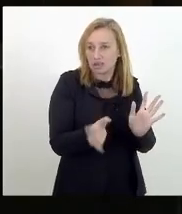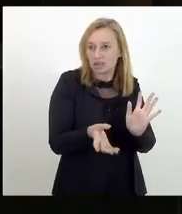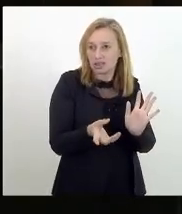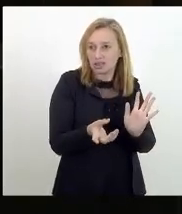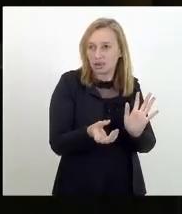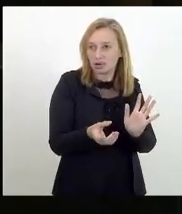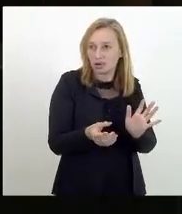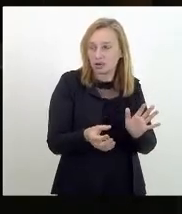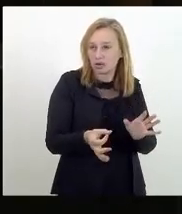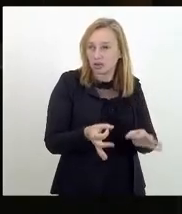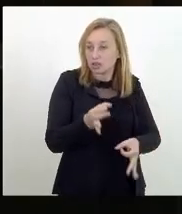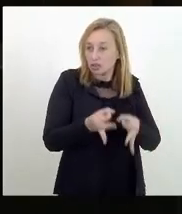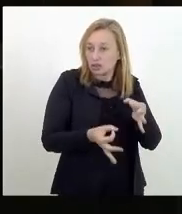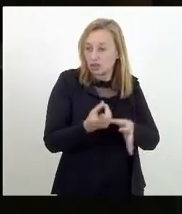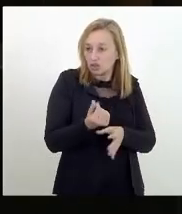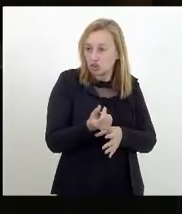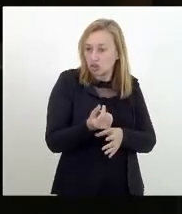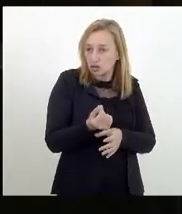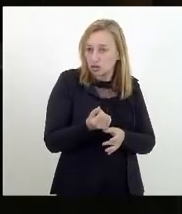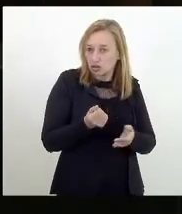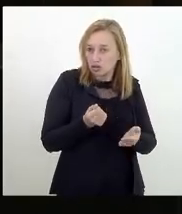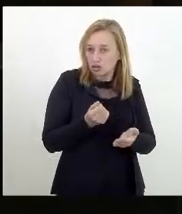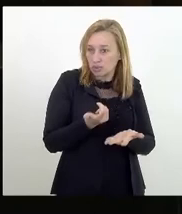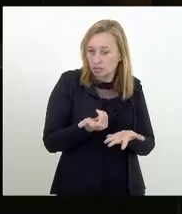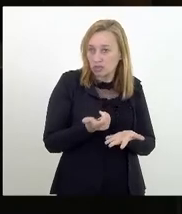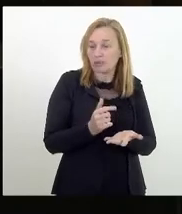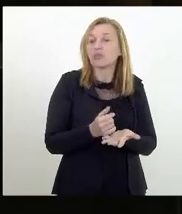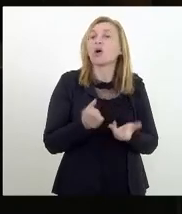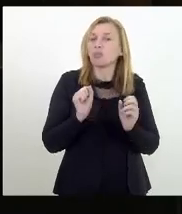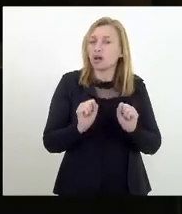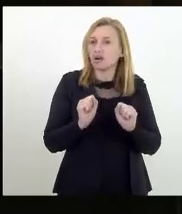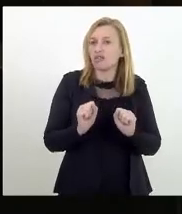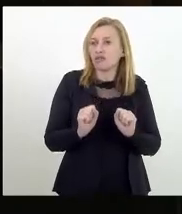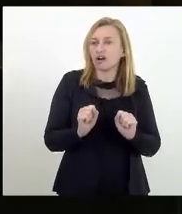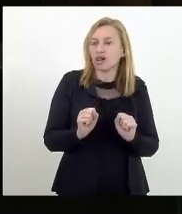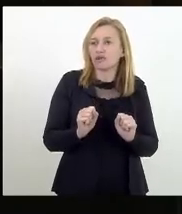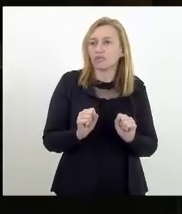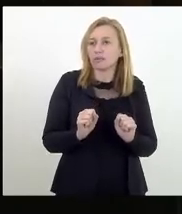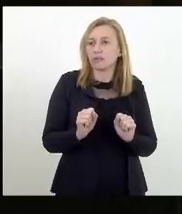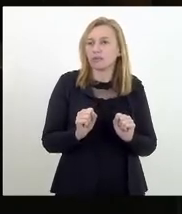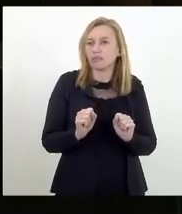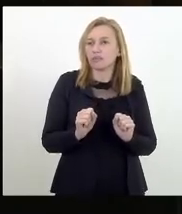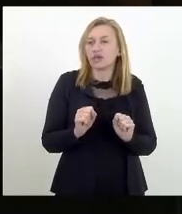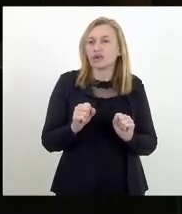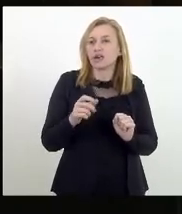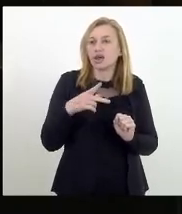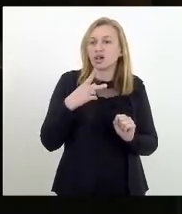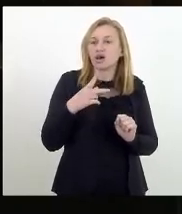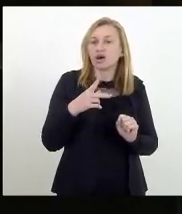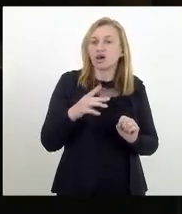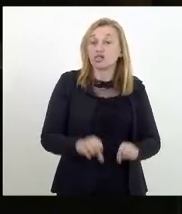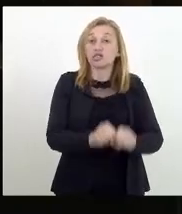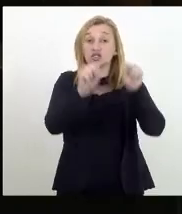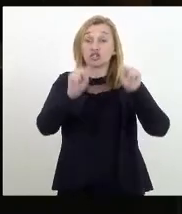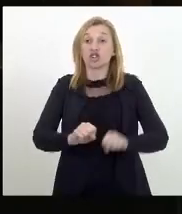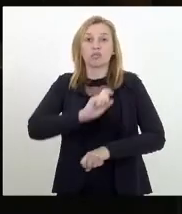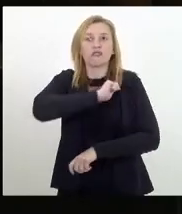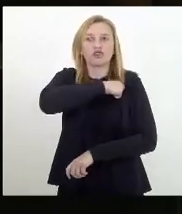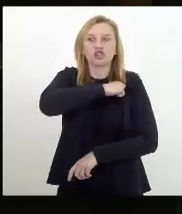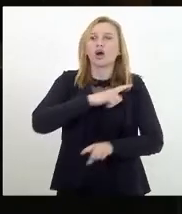pode-se levar em conta ou pode-se questionar sobre o nosso regime de recuperação fiscal